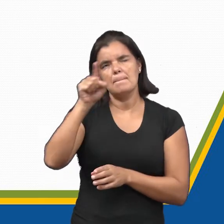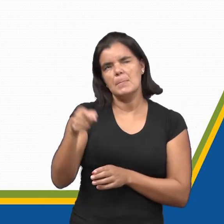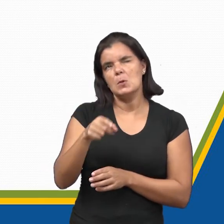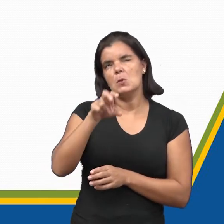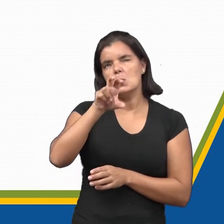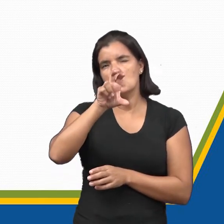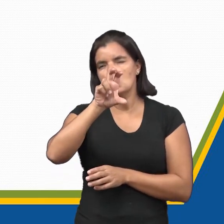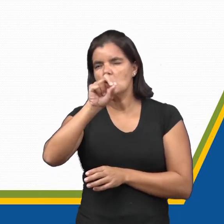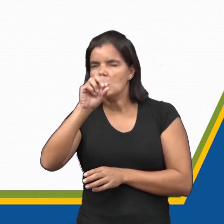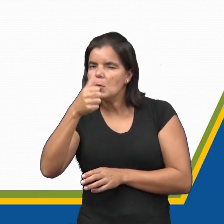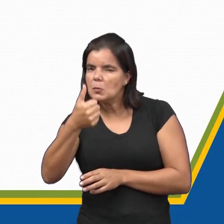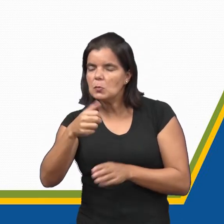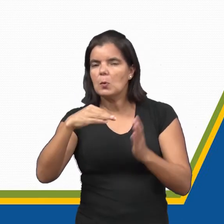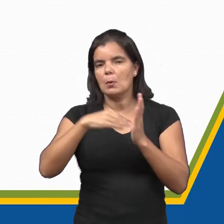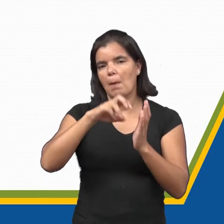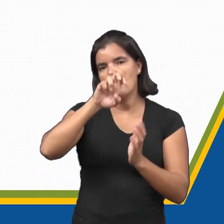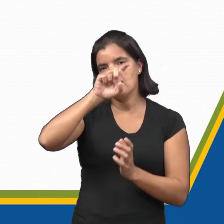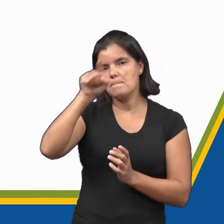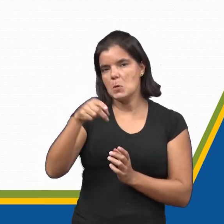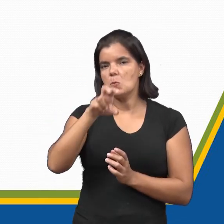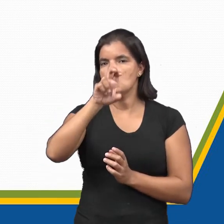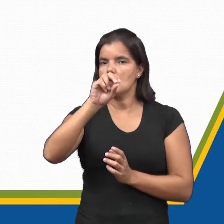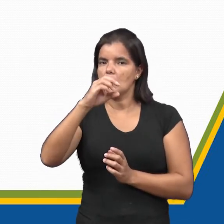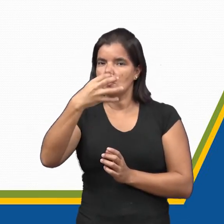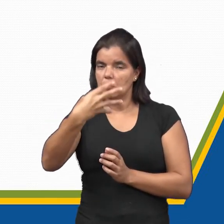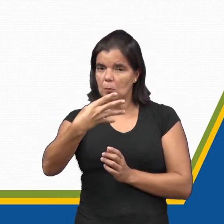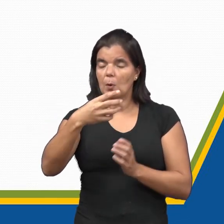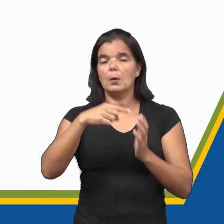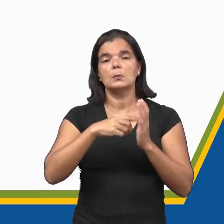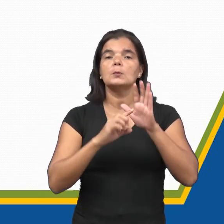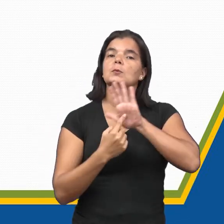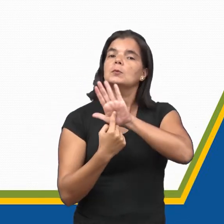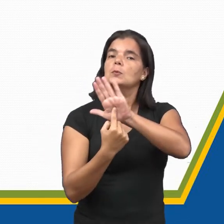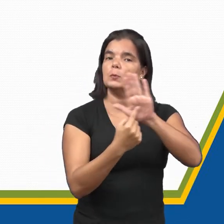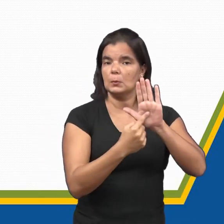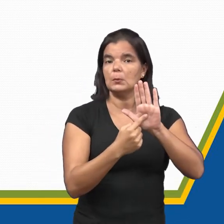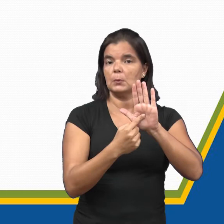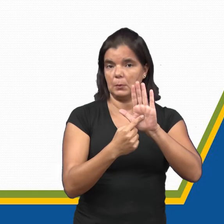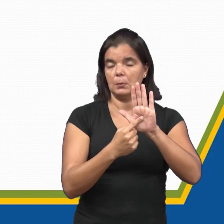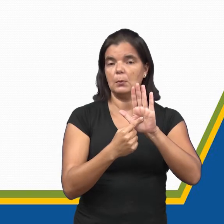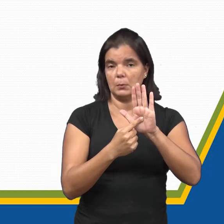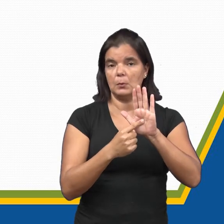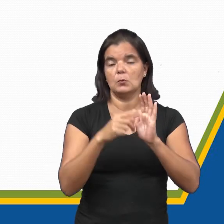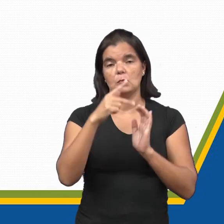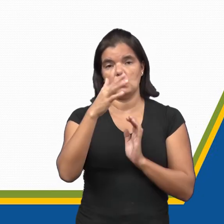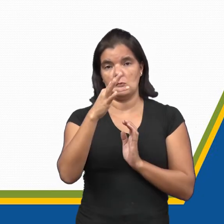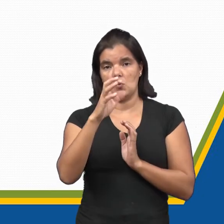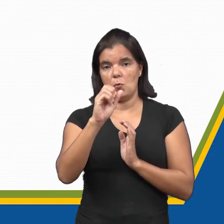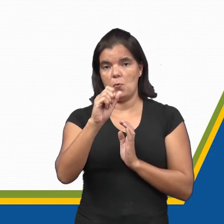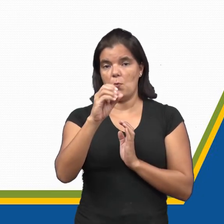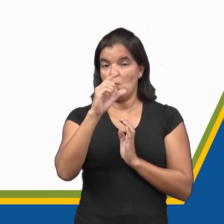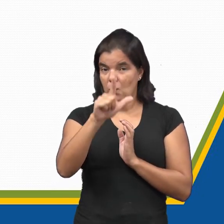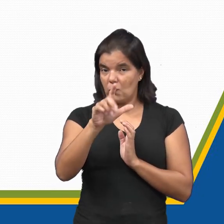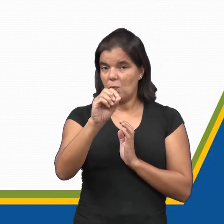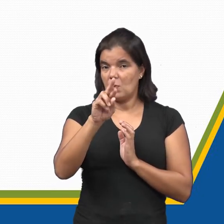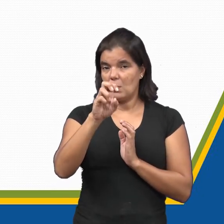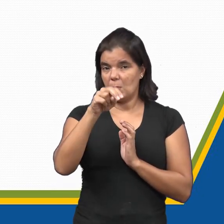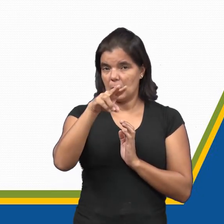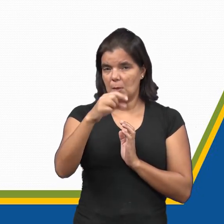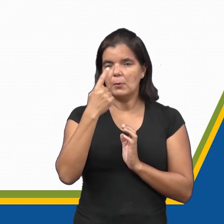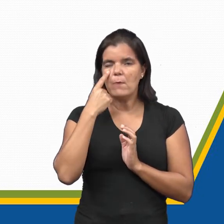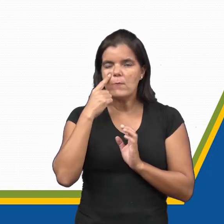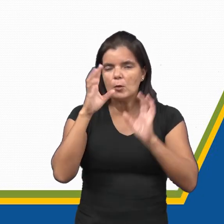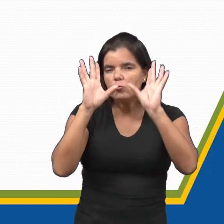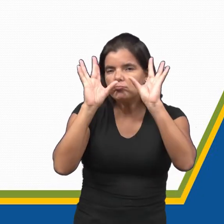1501 e 1504. É exibida na Galeria da Academia de Florença. Gente, observem os